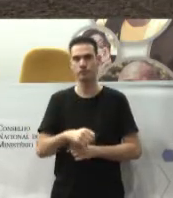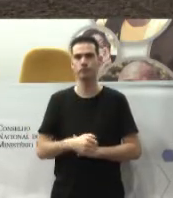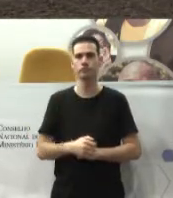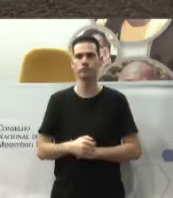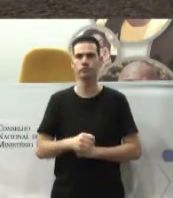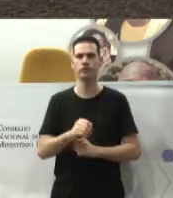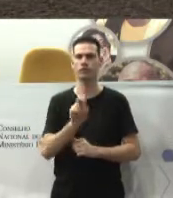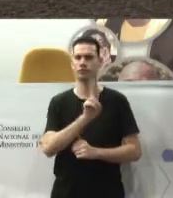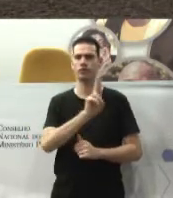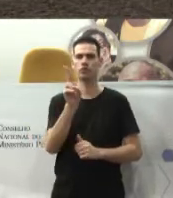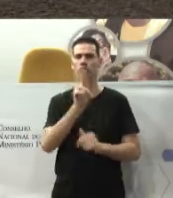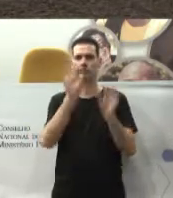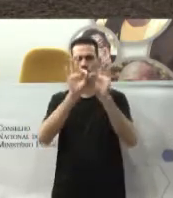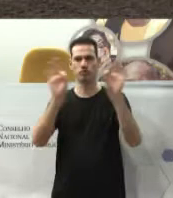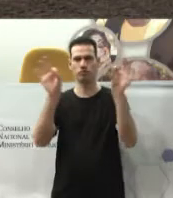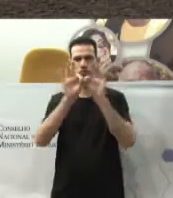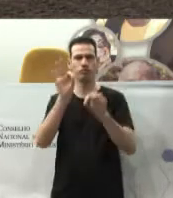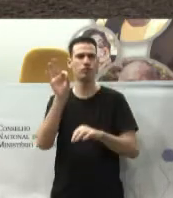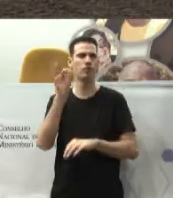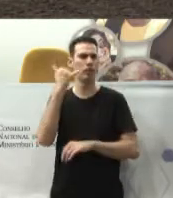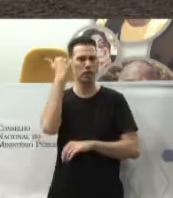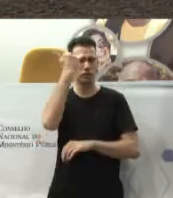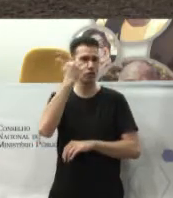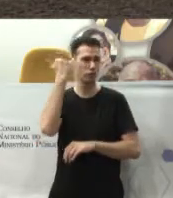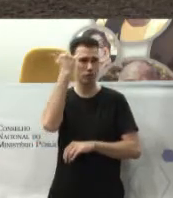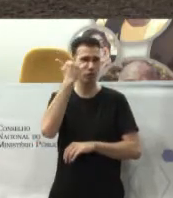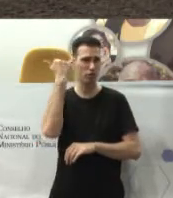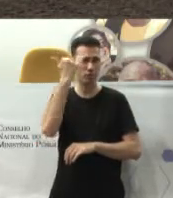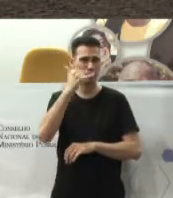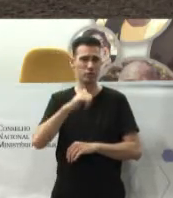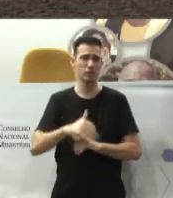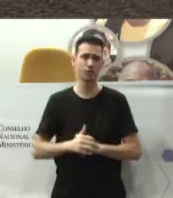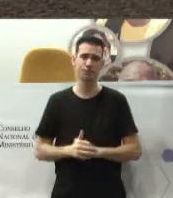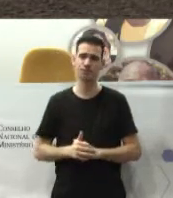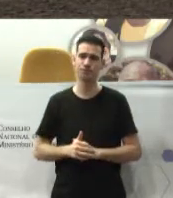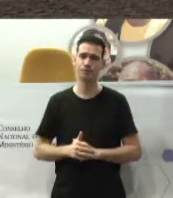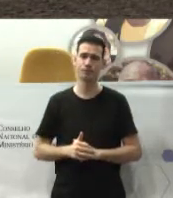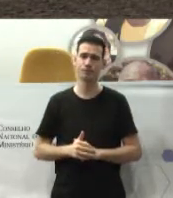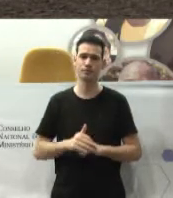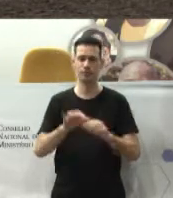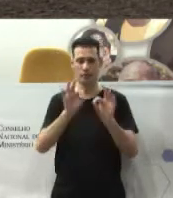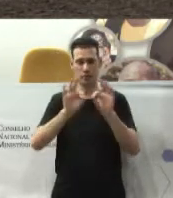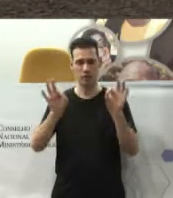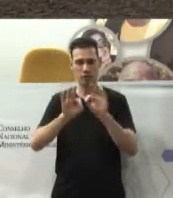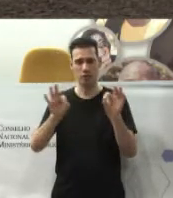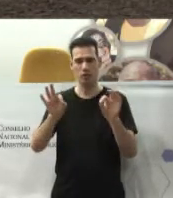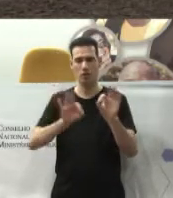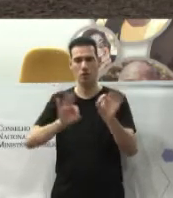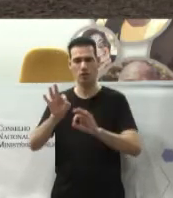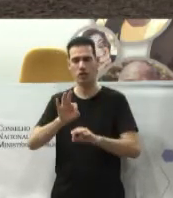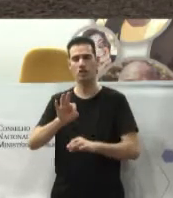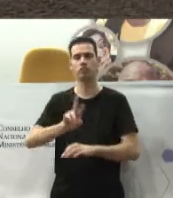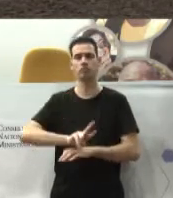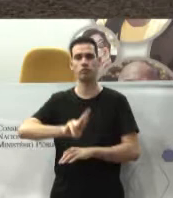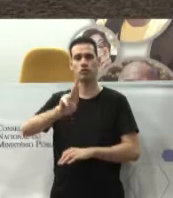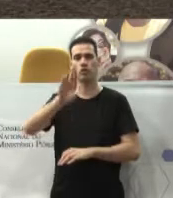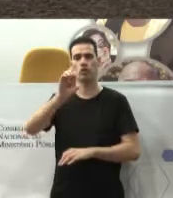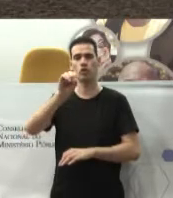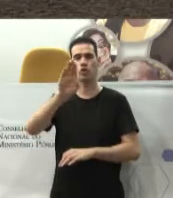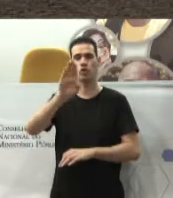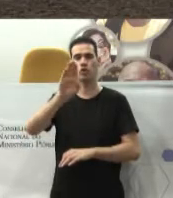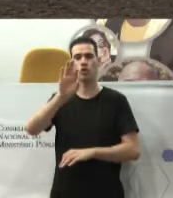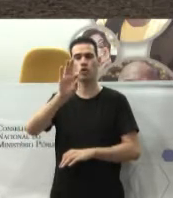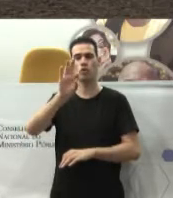justicia dialógica, por uma justiça dialógica. Esse livro é organizado por Roberto Gargarella, e nesse livro tem